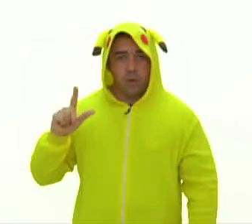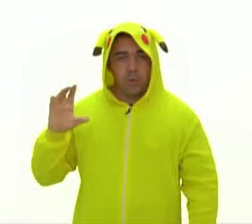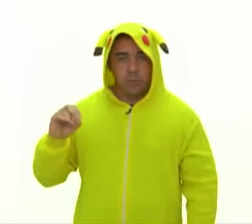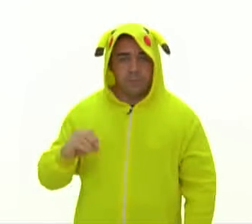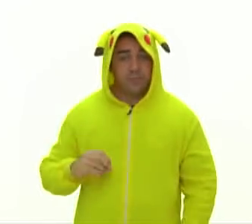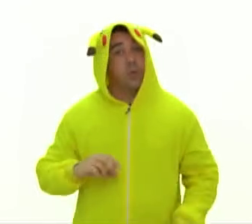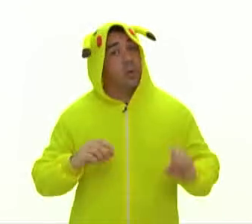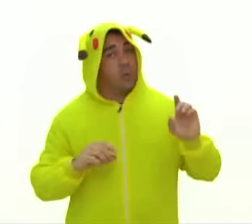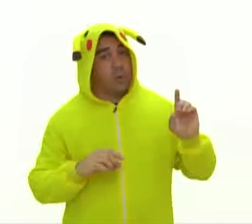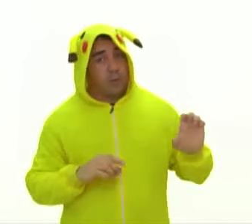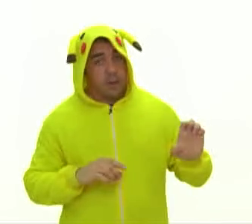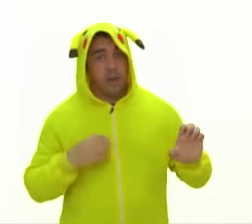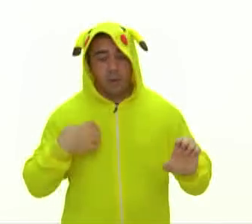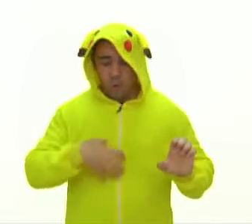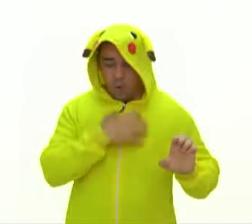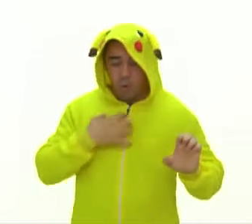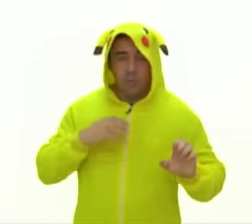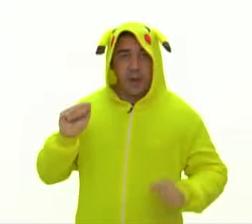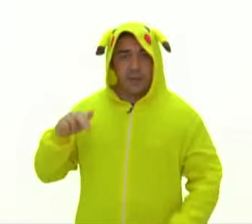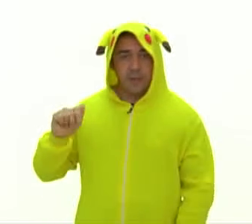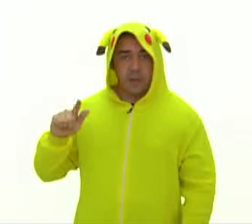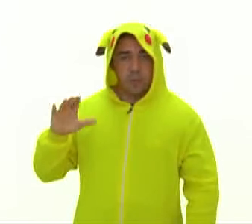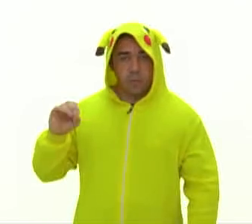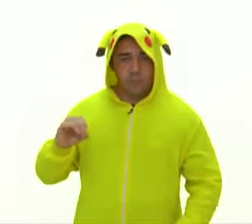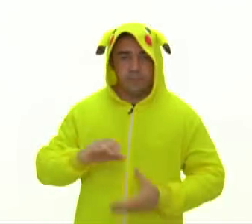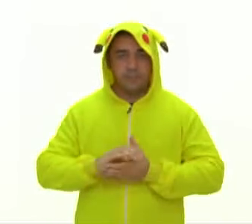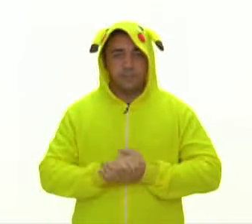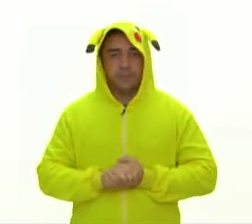órgãos análogos.